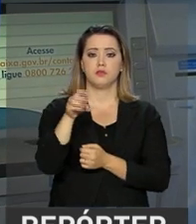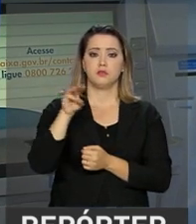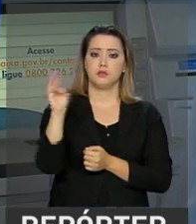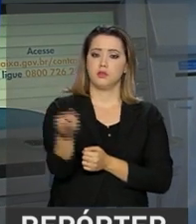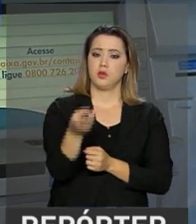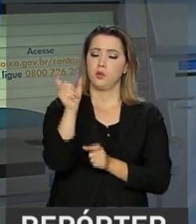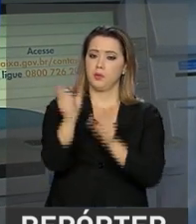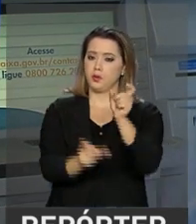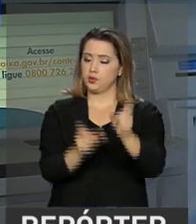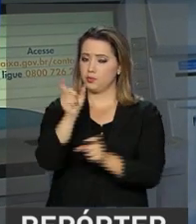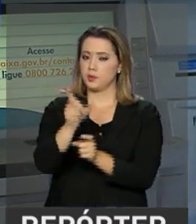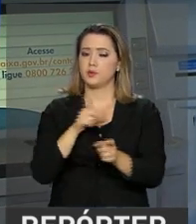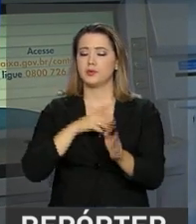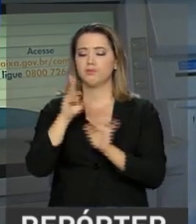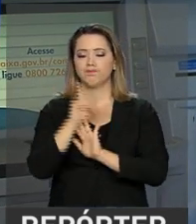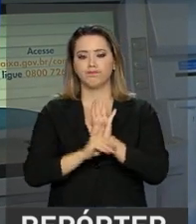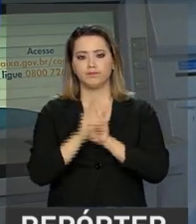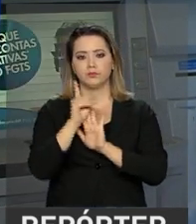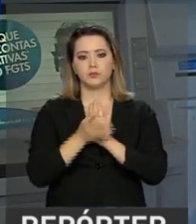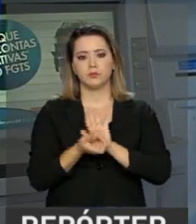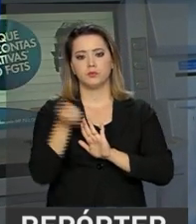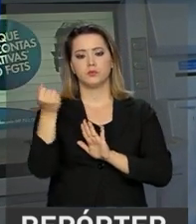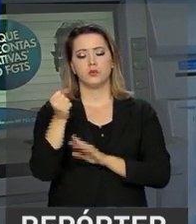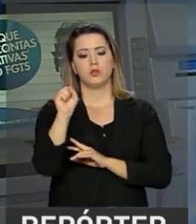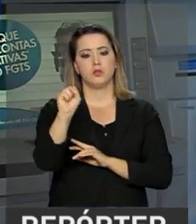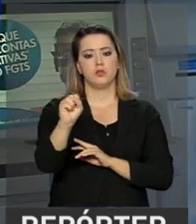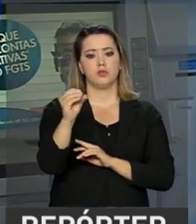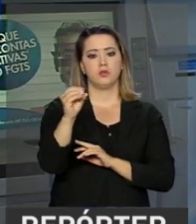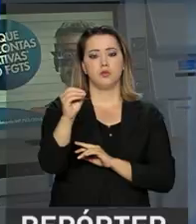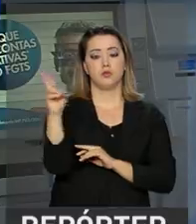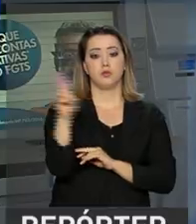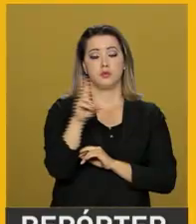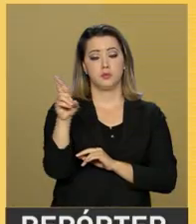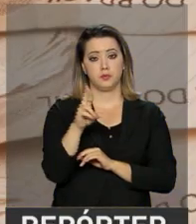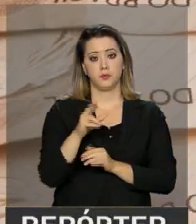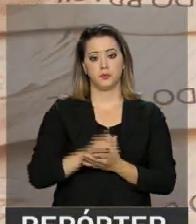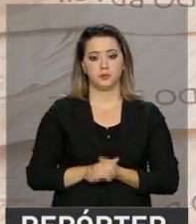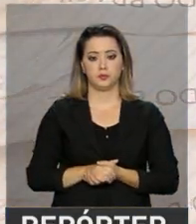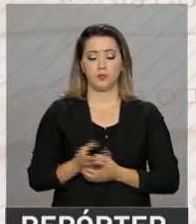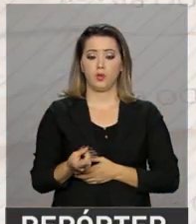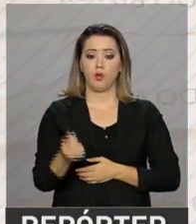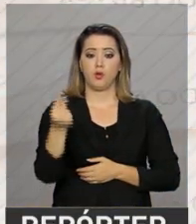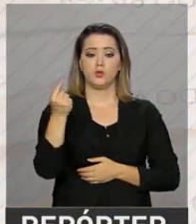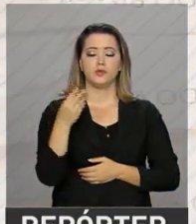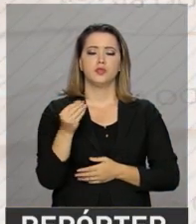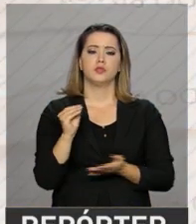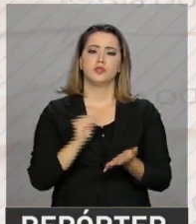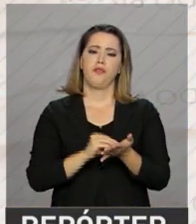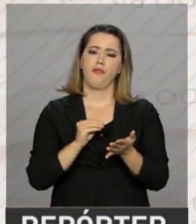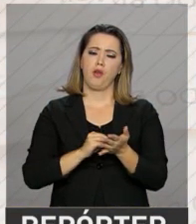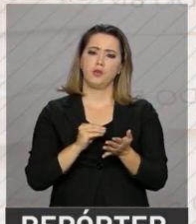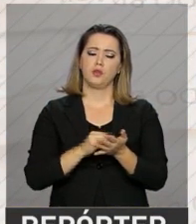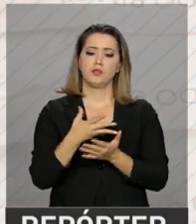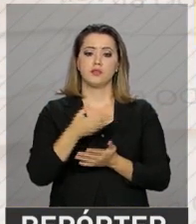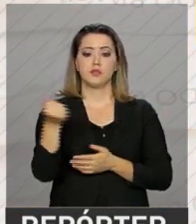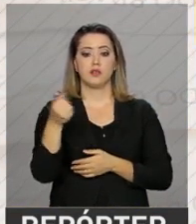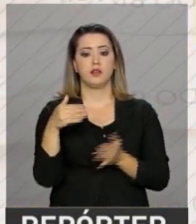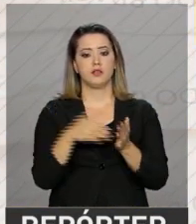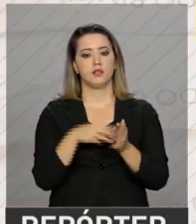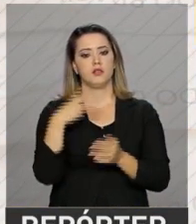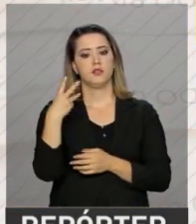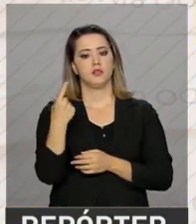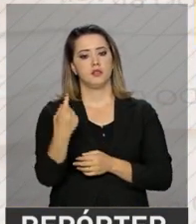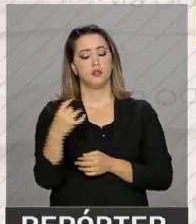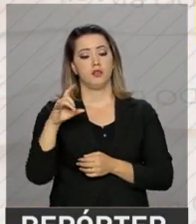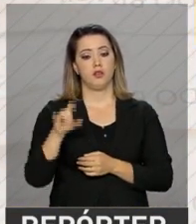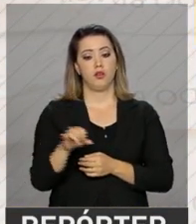de trabalhadores que T direito a sacar R 800 milhões deais os valores não sacados até 31 de Julho voltam